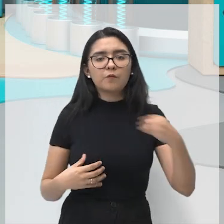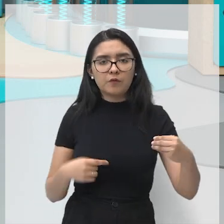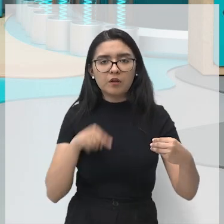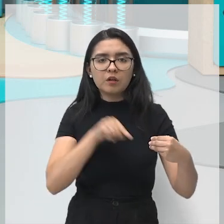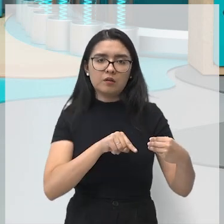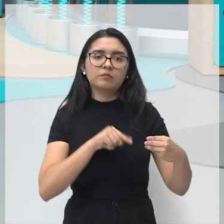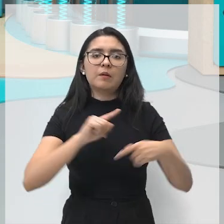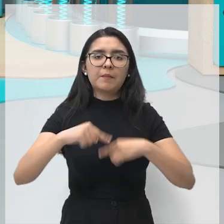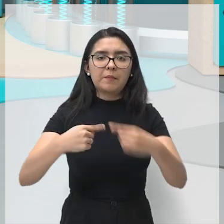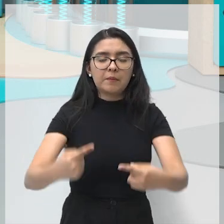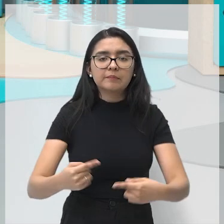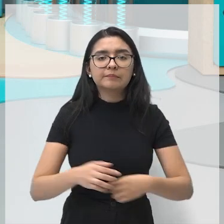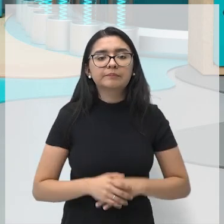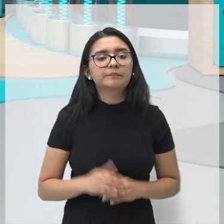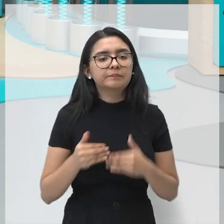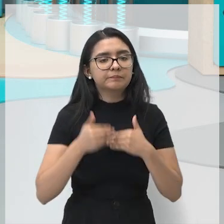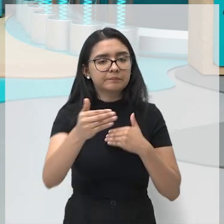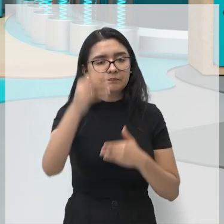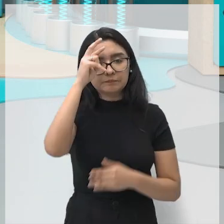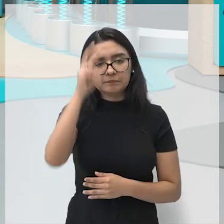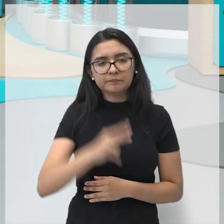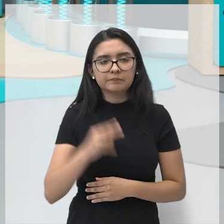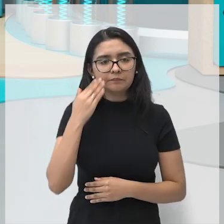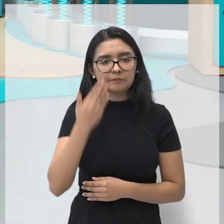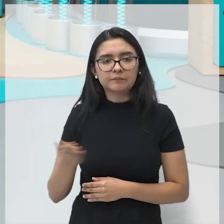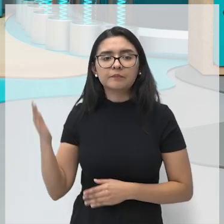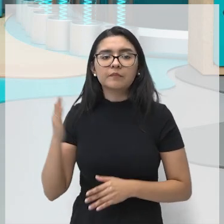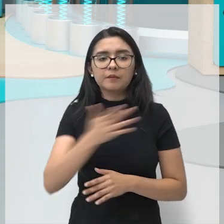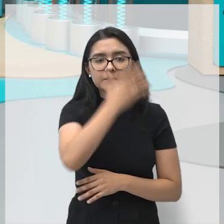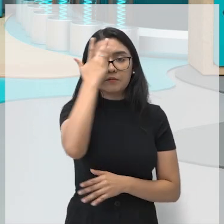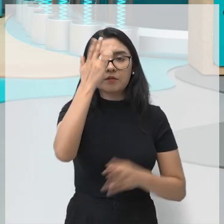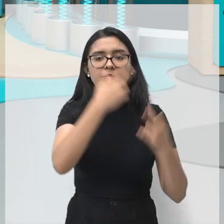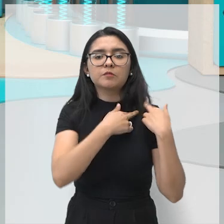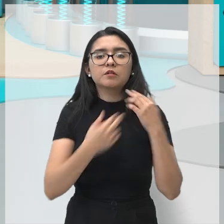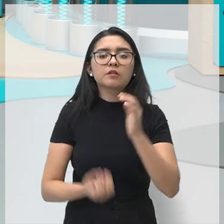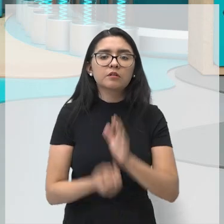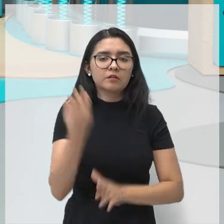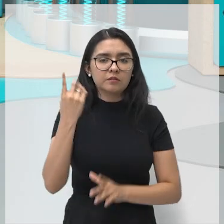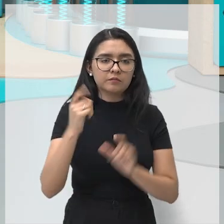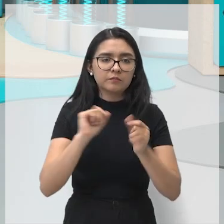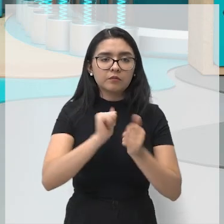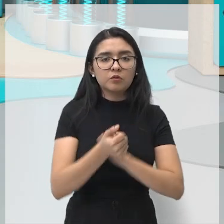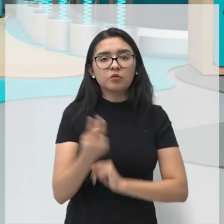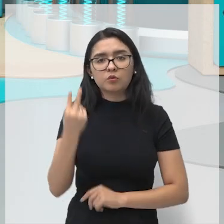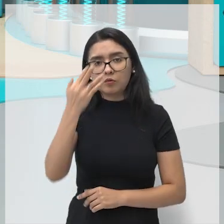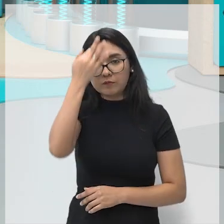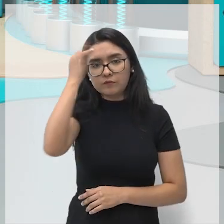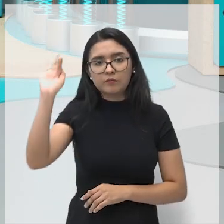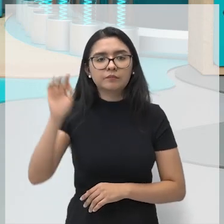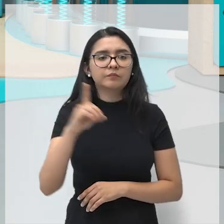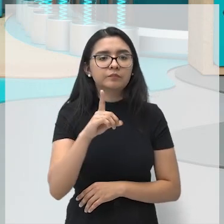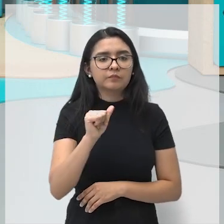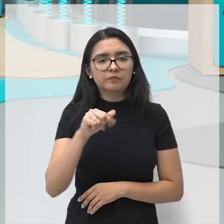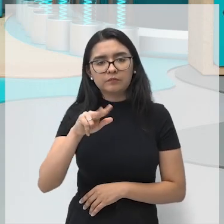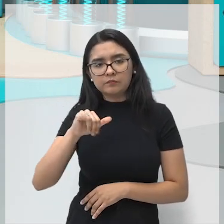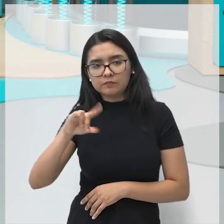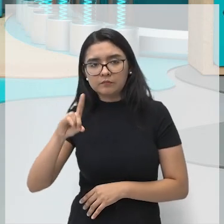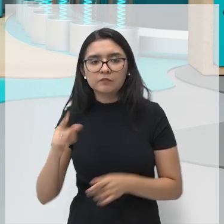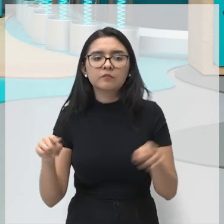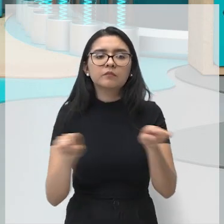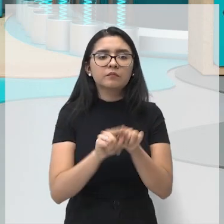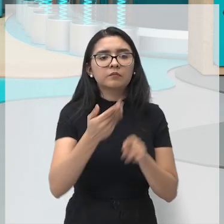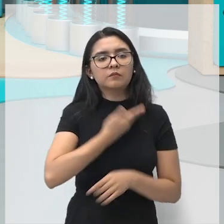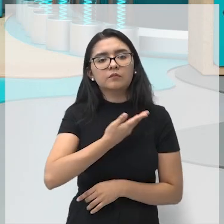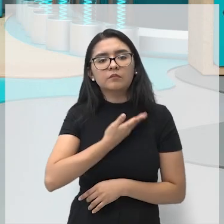A gente continua a história, olha só. Os criadores do parkour são dois franceses, aí, o David Bell e o seu